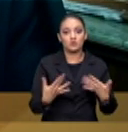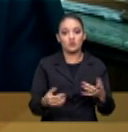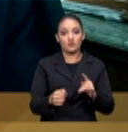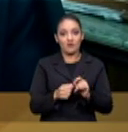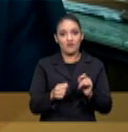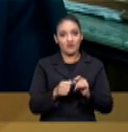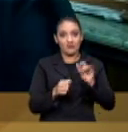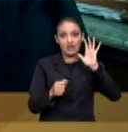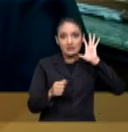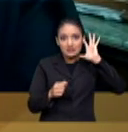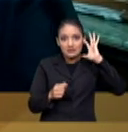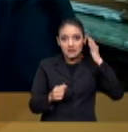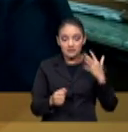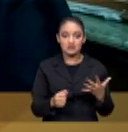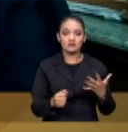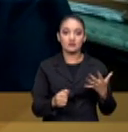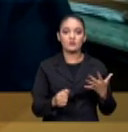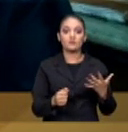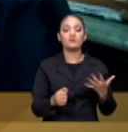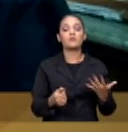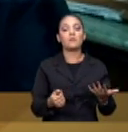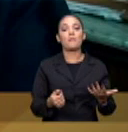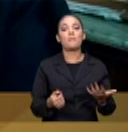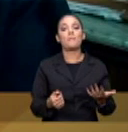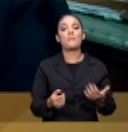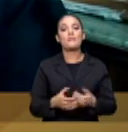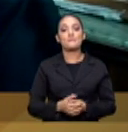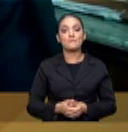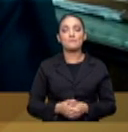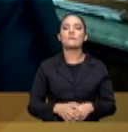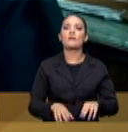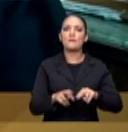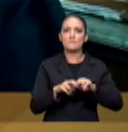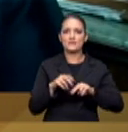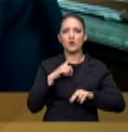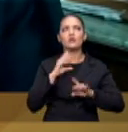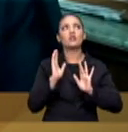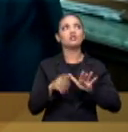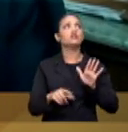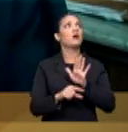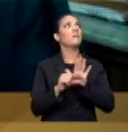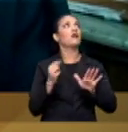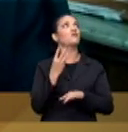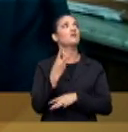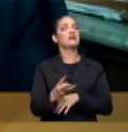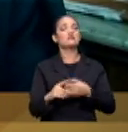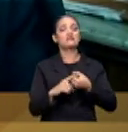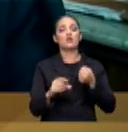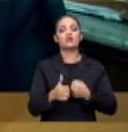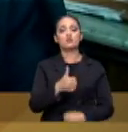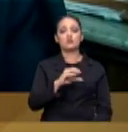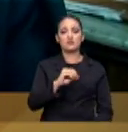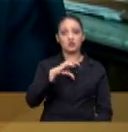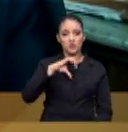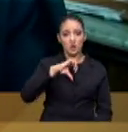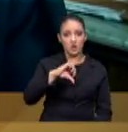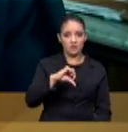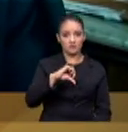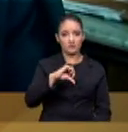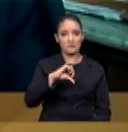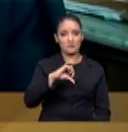reincidenda a partir do disposto no parágrafo 3º do artigo 109,